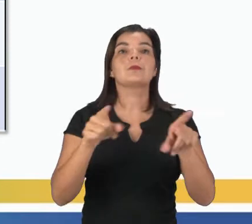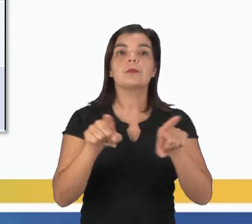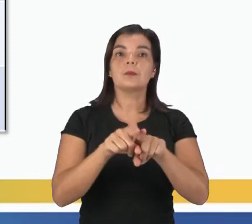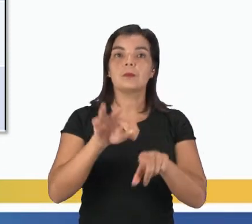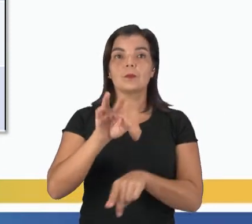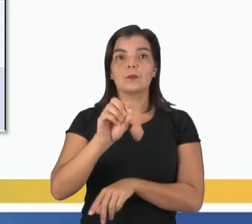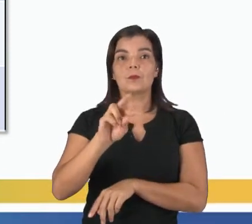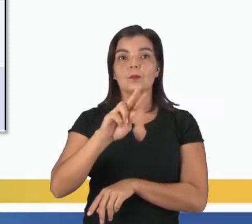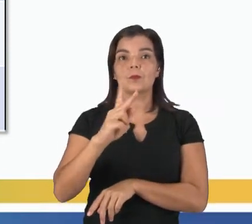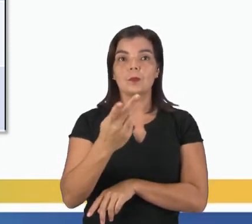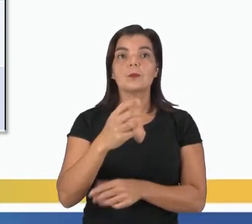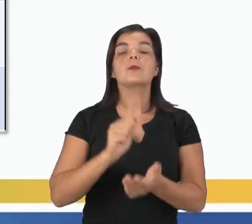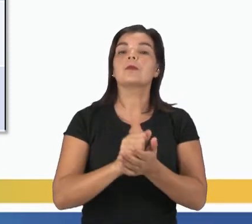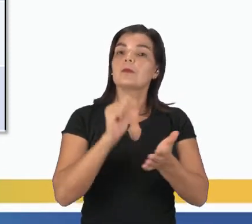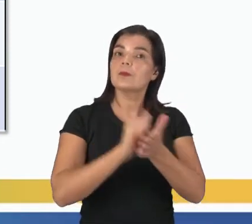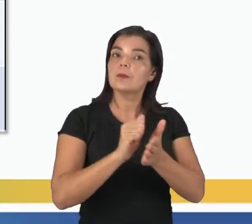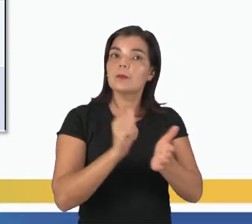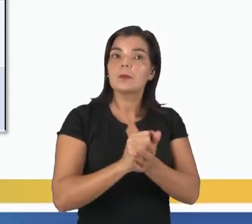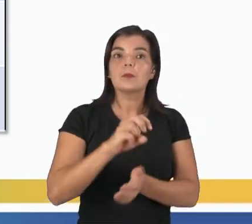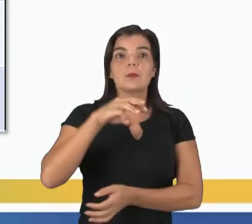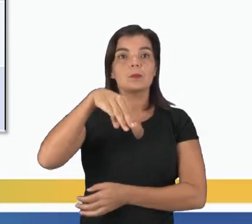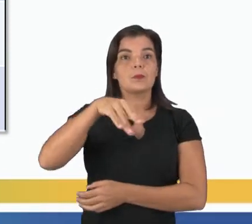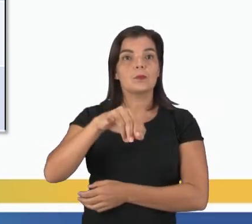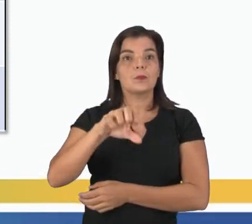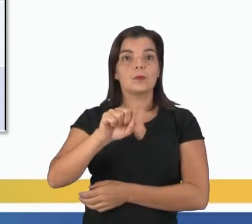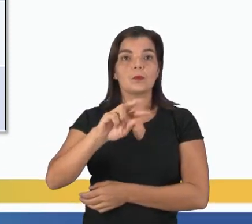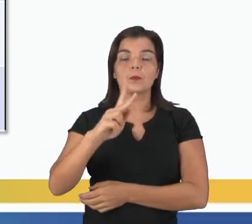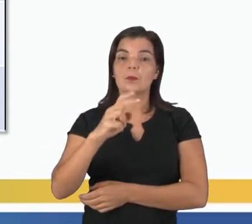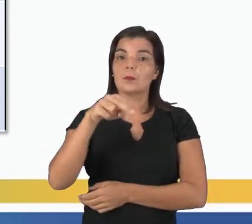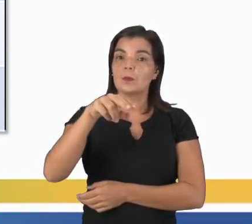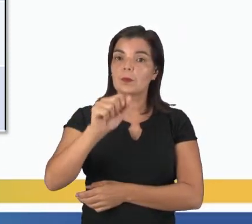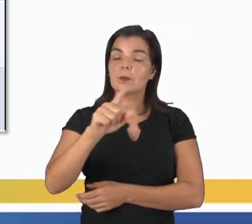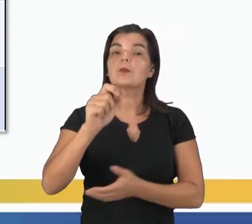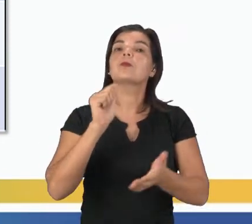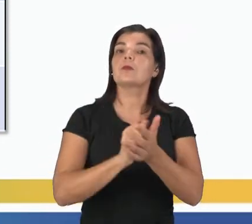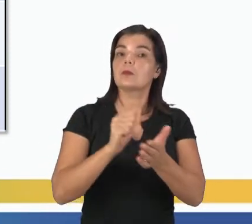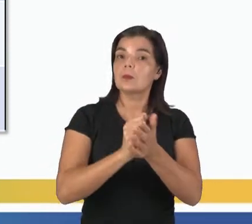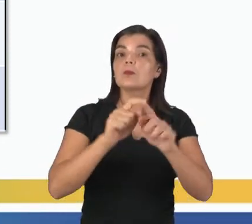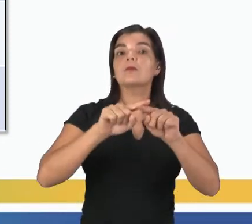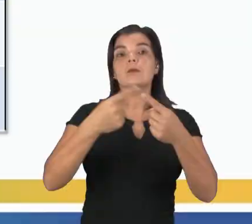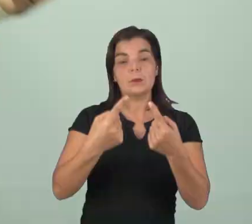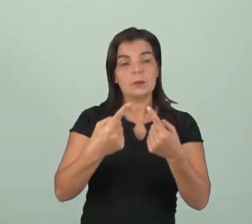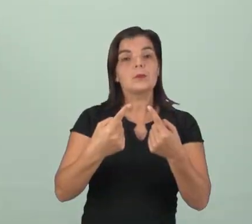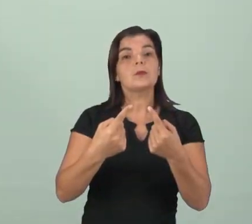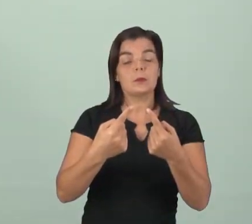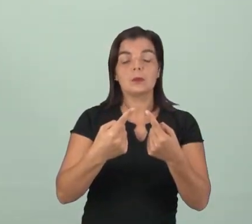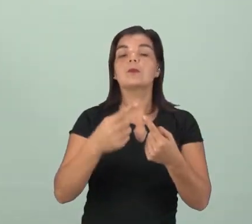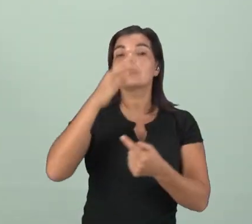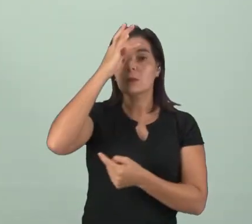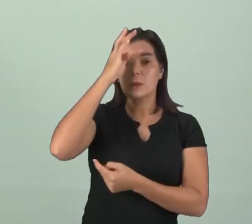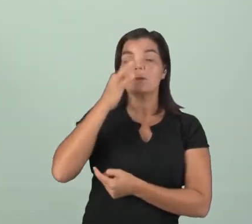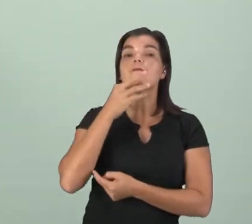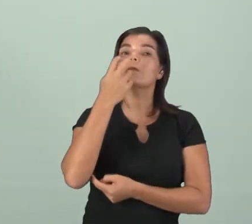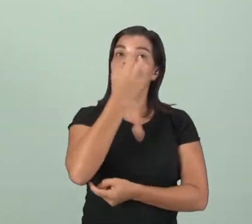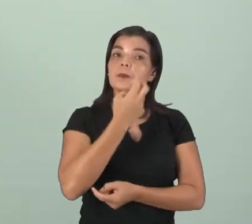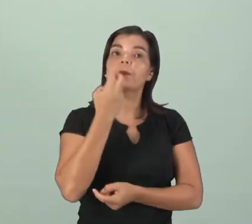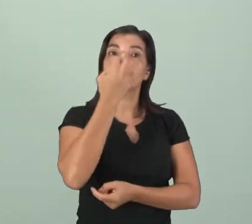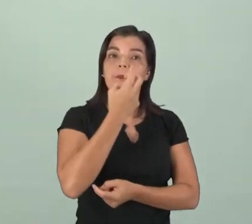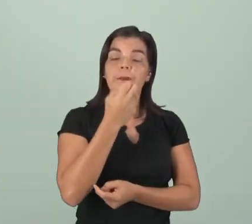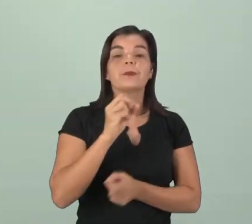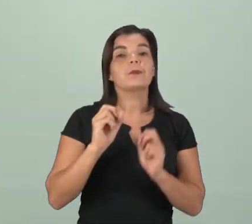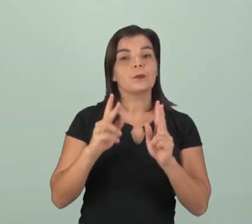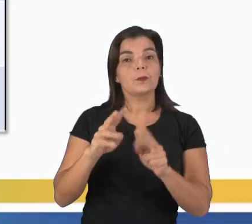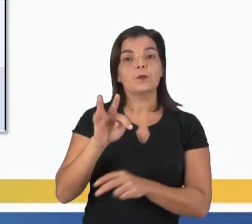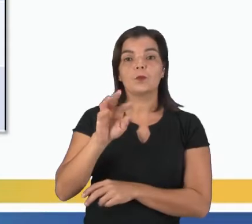Torá, tradição escrita, Mishnah, que atualmente é escrita, mas foi tradicionada de forma oral,